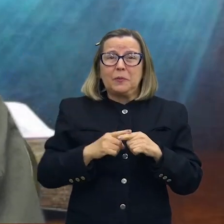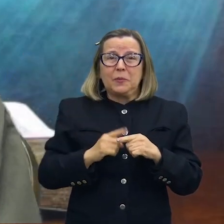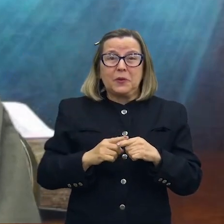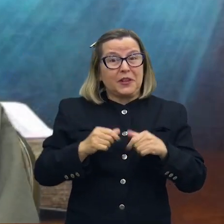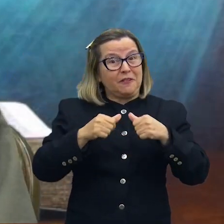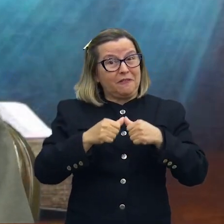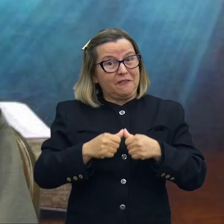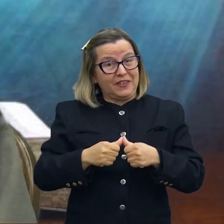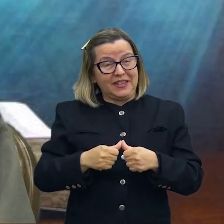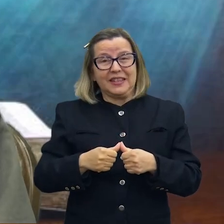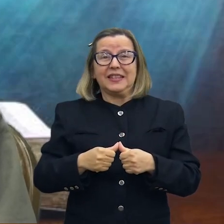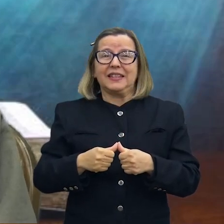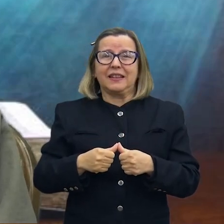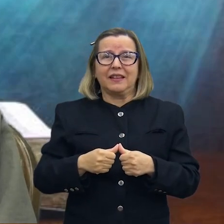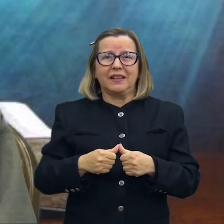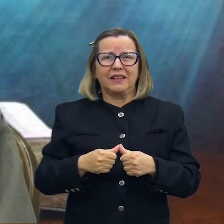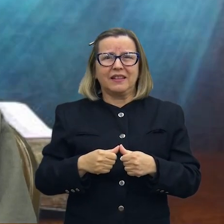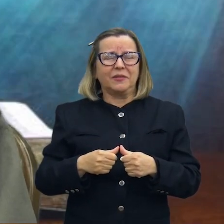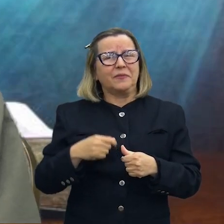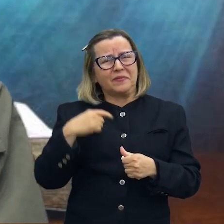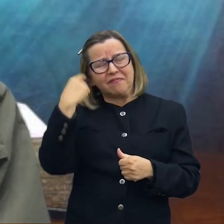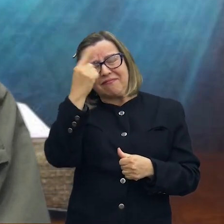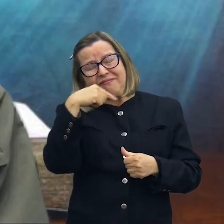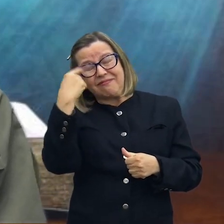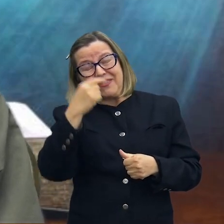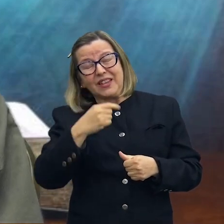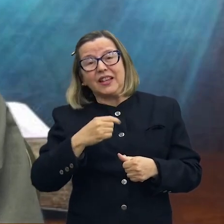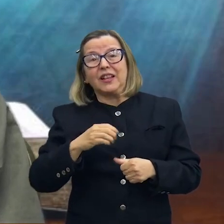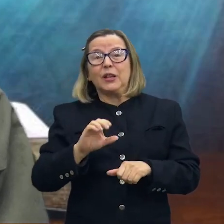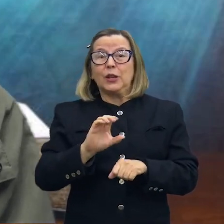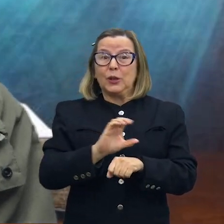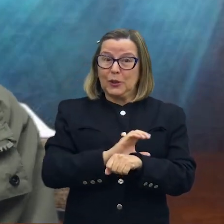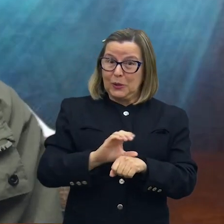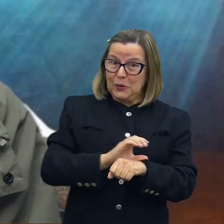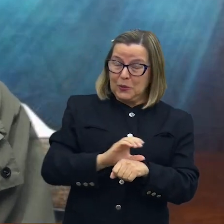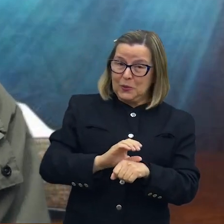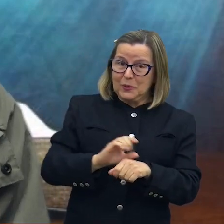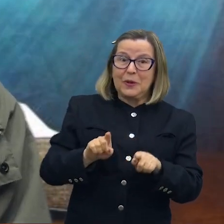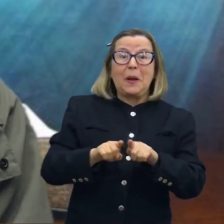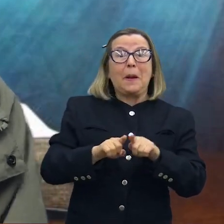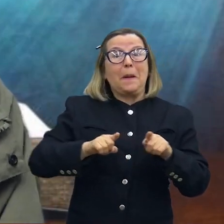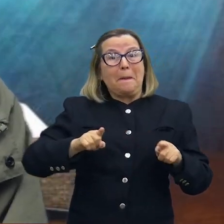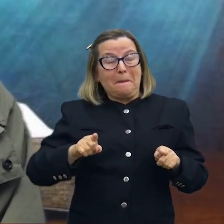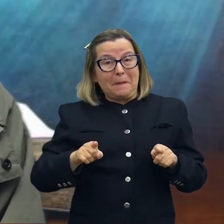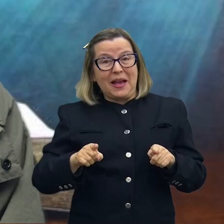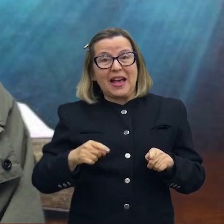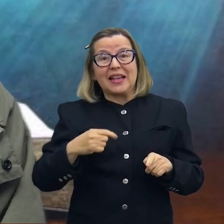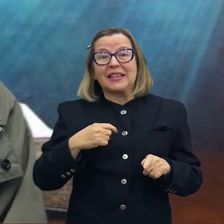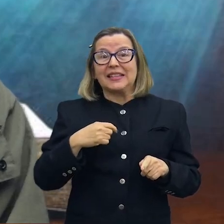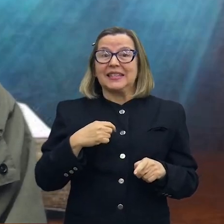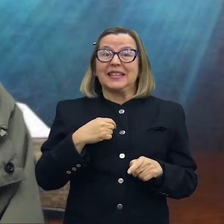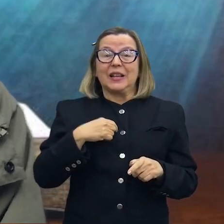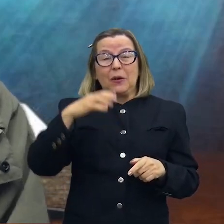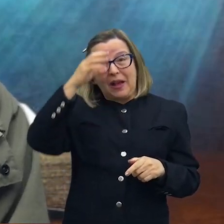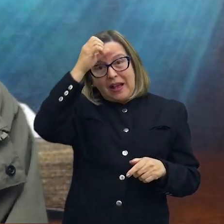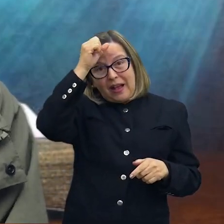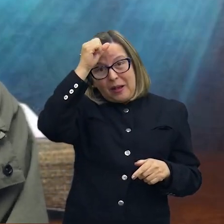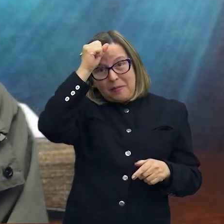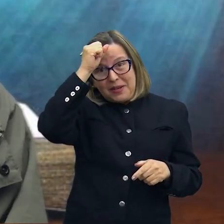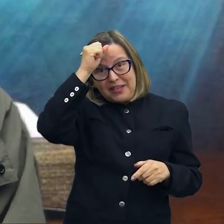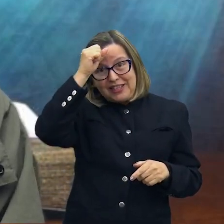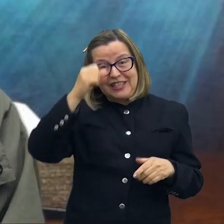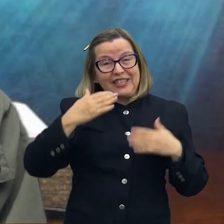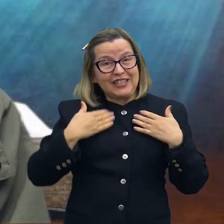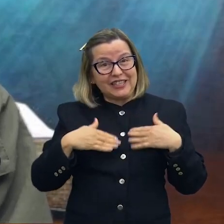da palavra de Deus, sobre finanças. Graças a Deus, eu ouvi, criei e descansei e não me meti